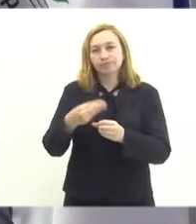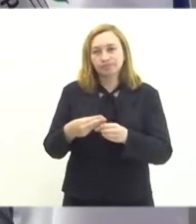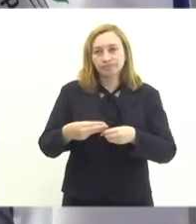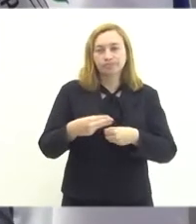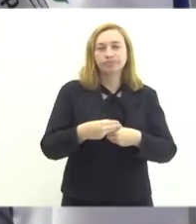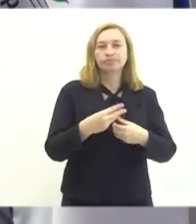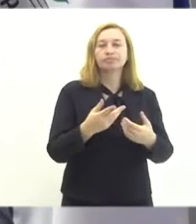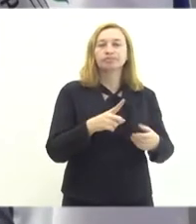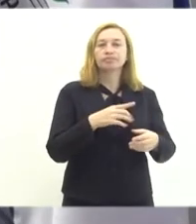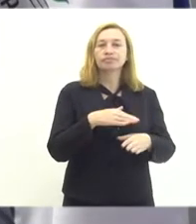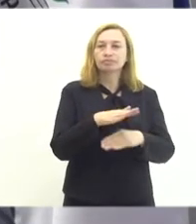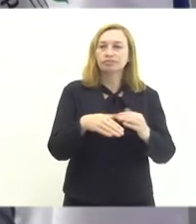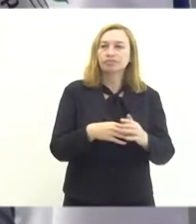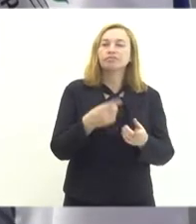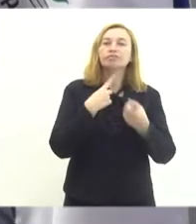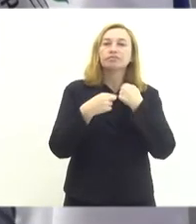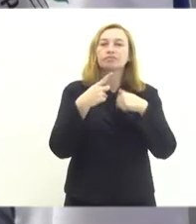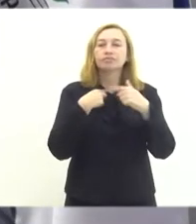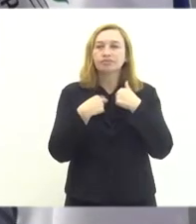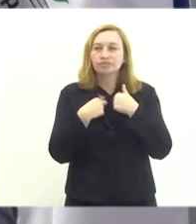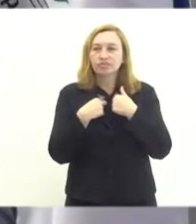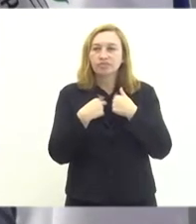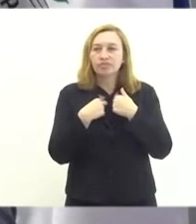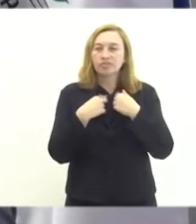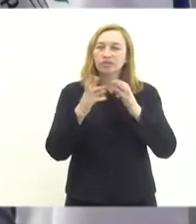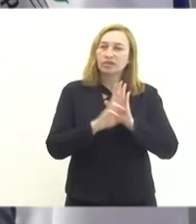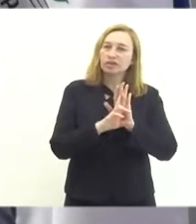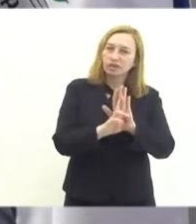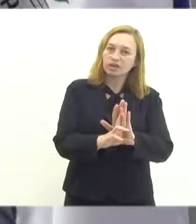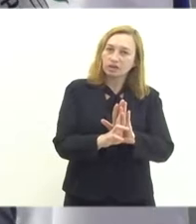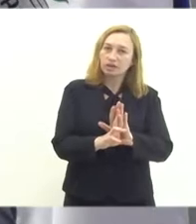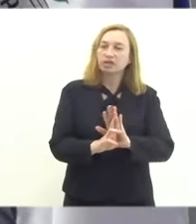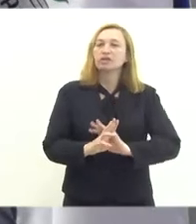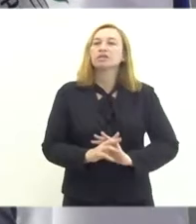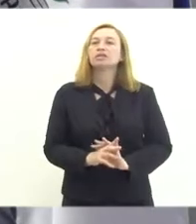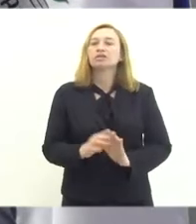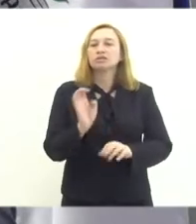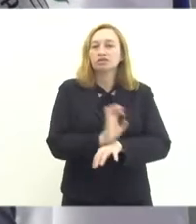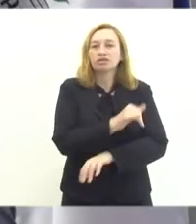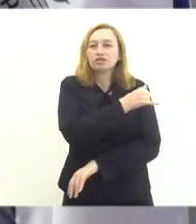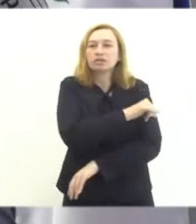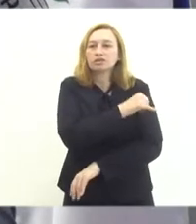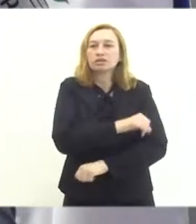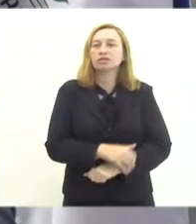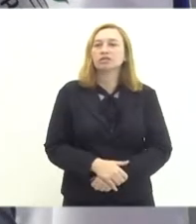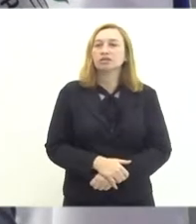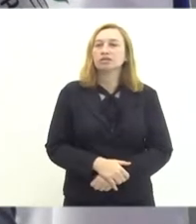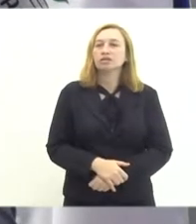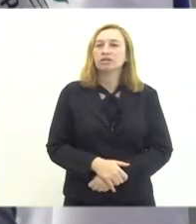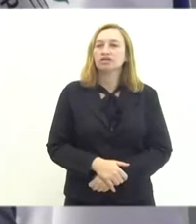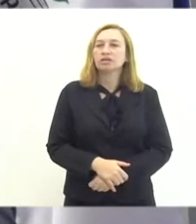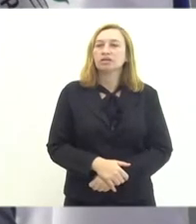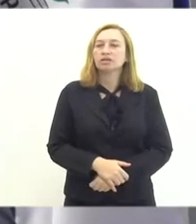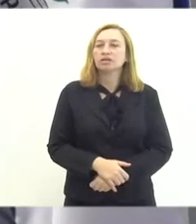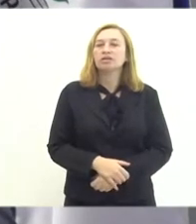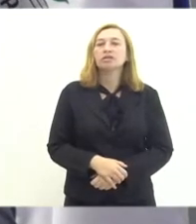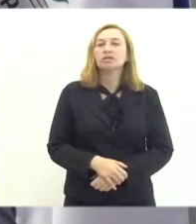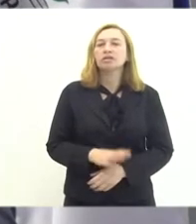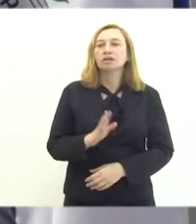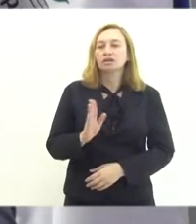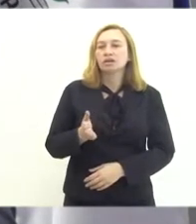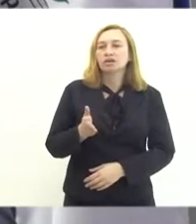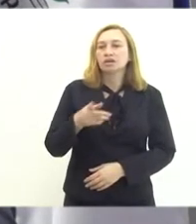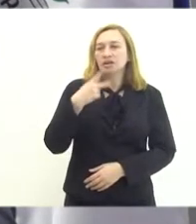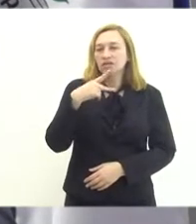que necessitam dessa representatividade no estado do Rio de Janeiro eu quero